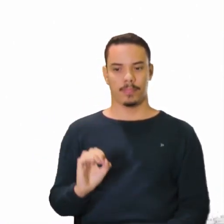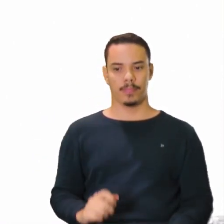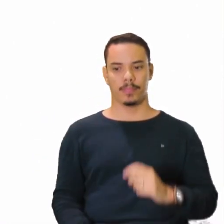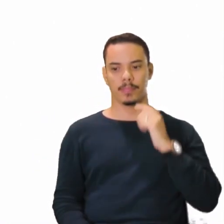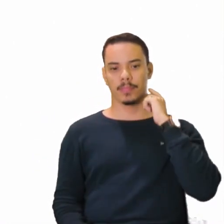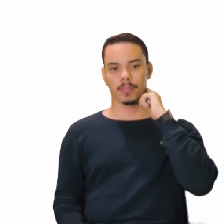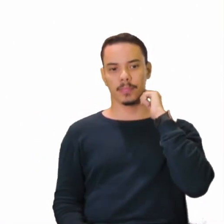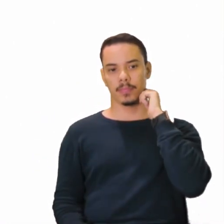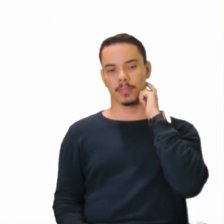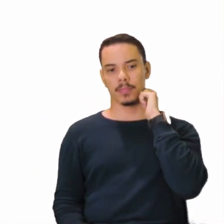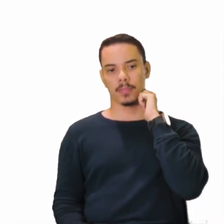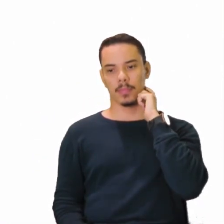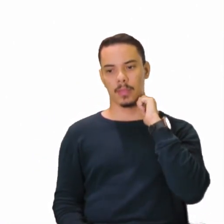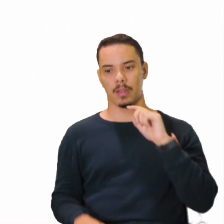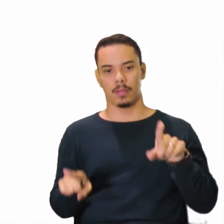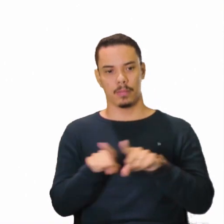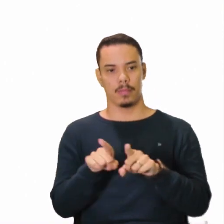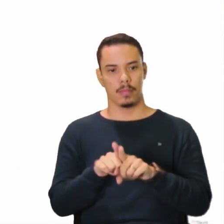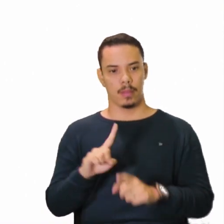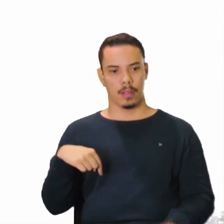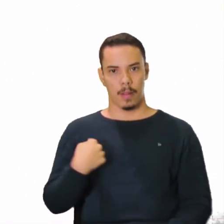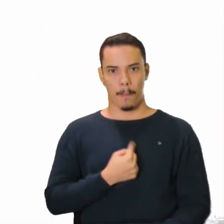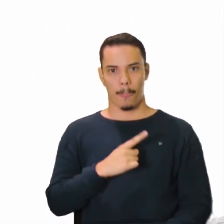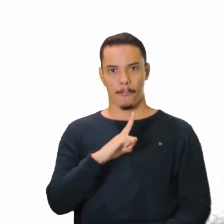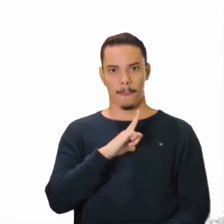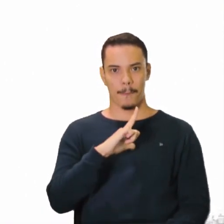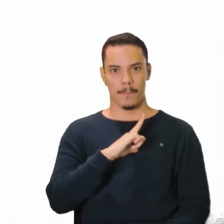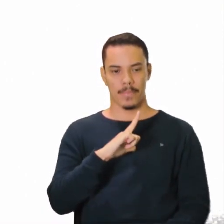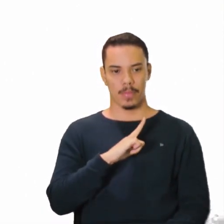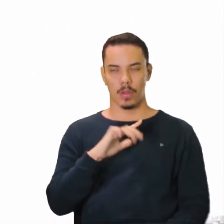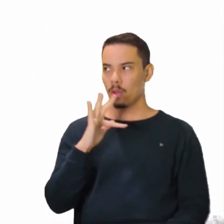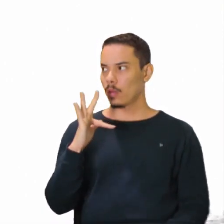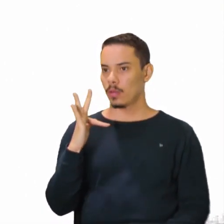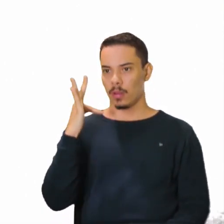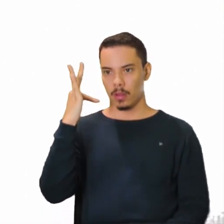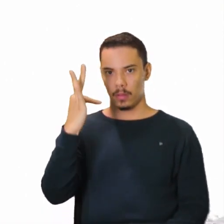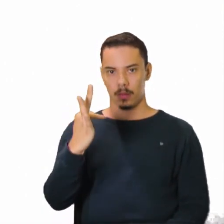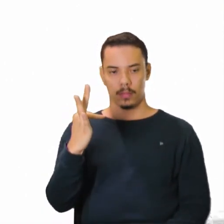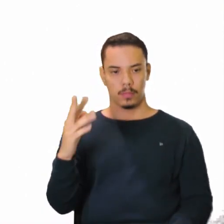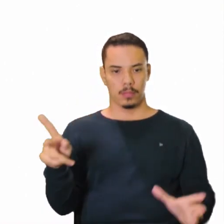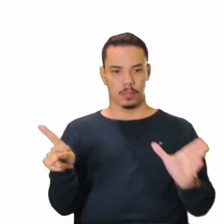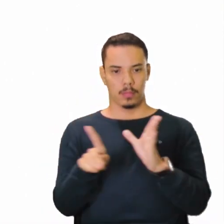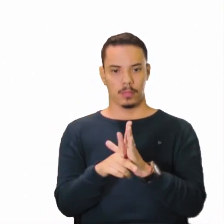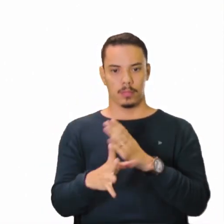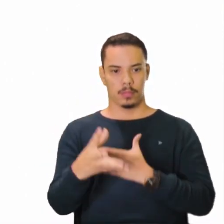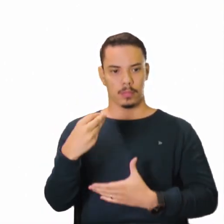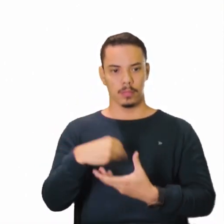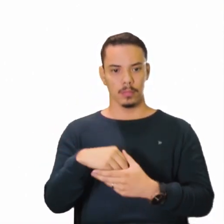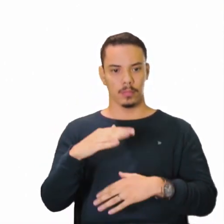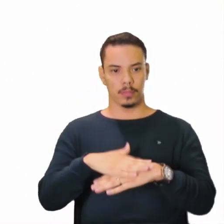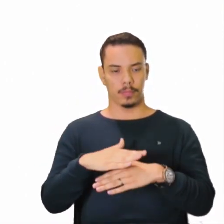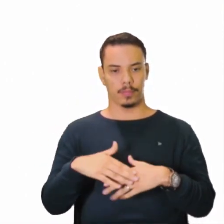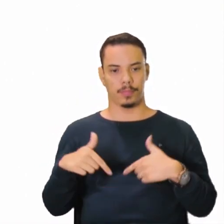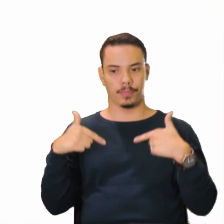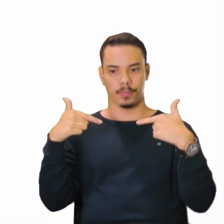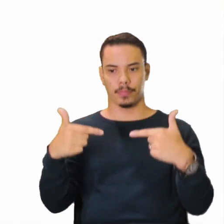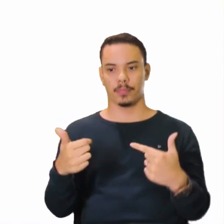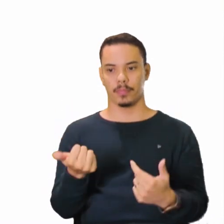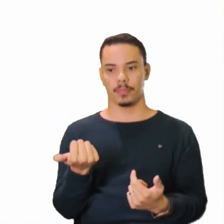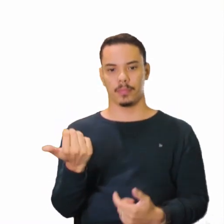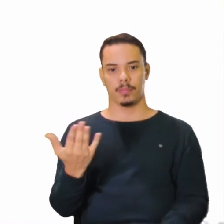Ok. Também nós vamos ter uma situação em que esse futuro do pretérito, uma ação emprega-se